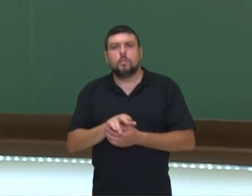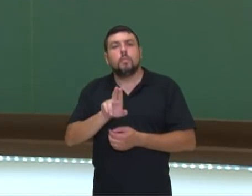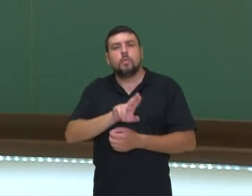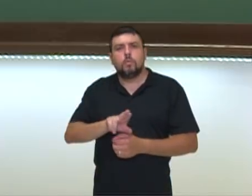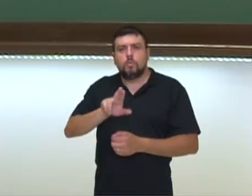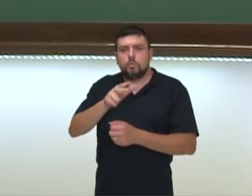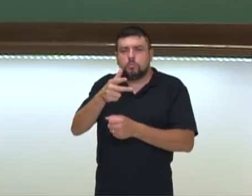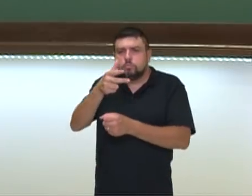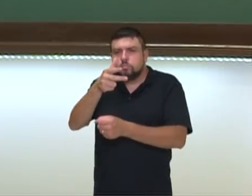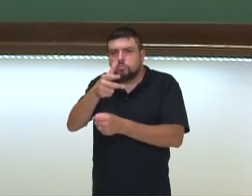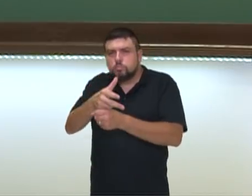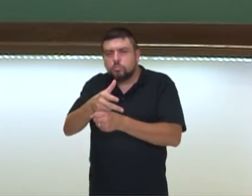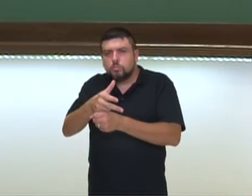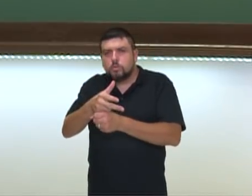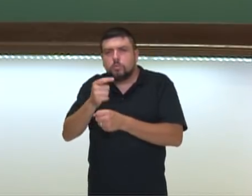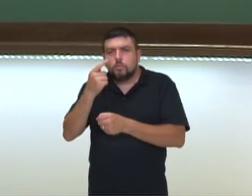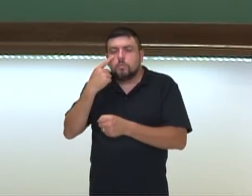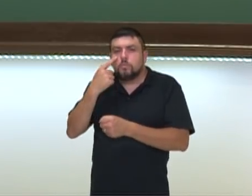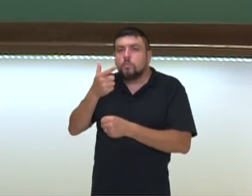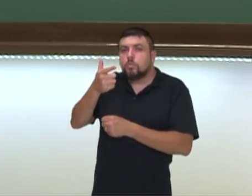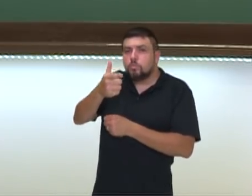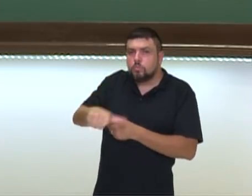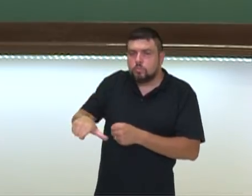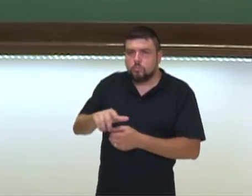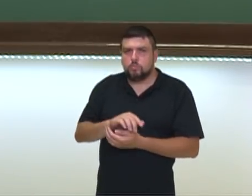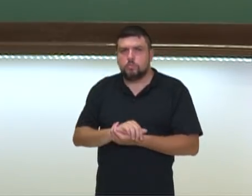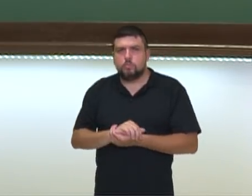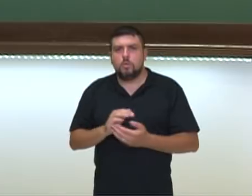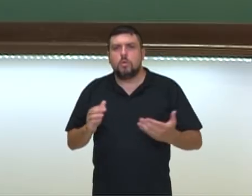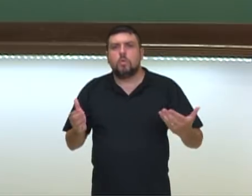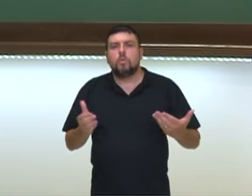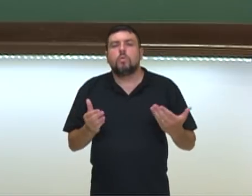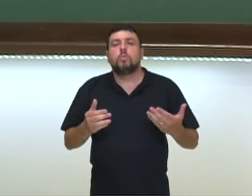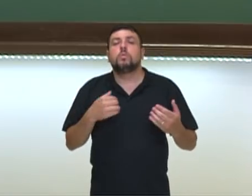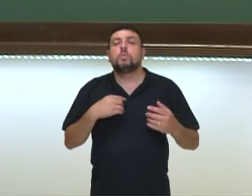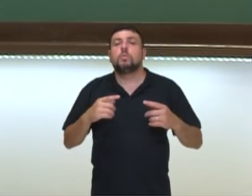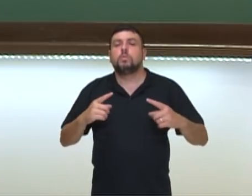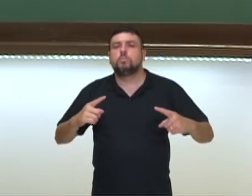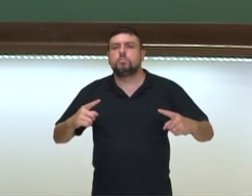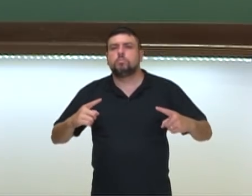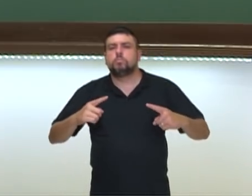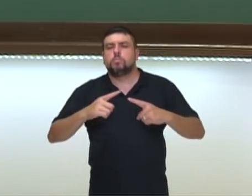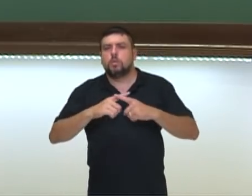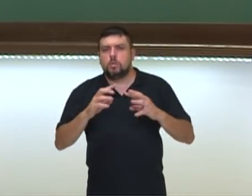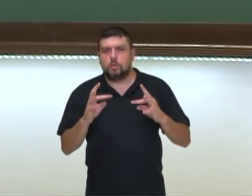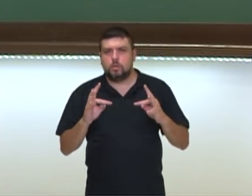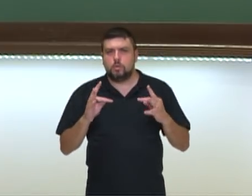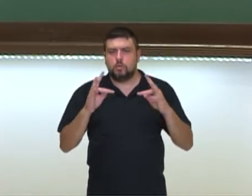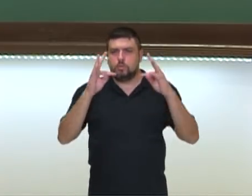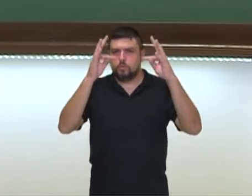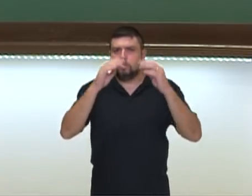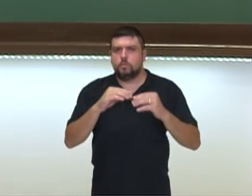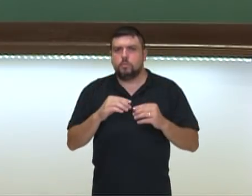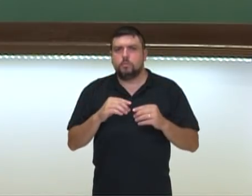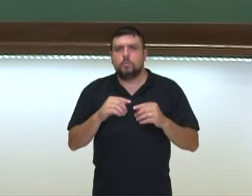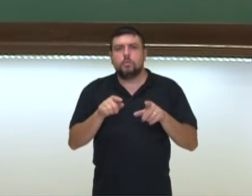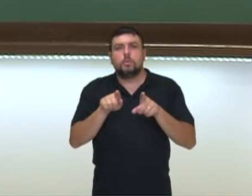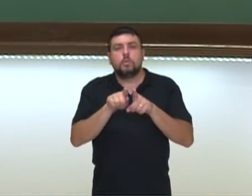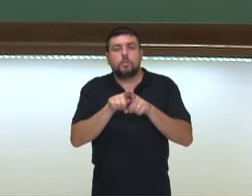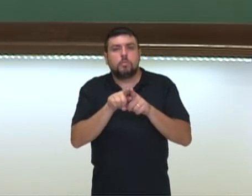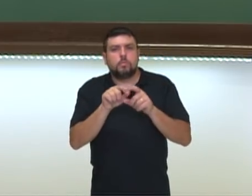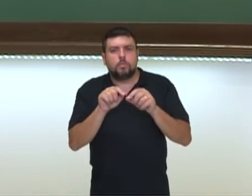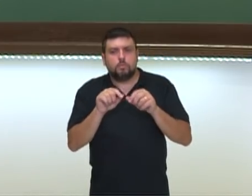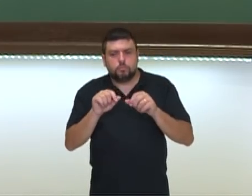para visualizar o replay, hoje nós temos uma tecnologia muito interessante que ali altera também, inclusive, as regras